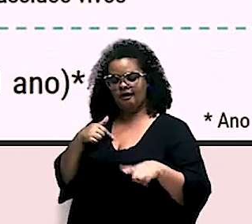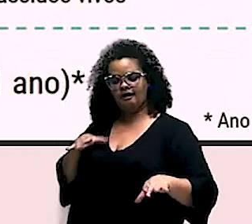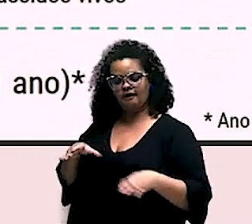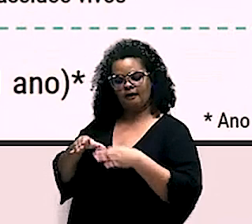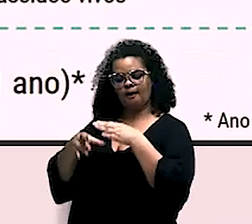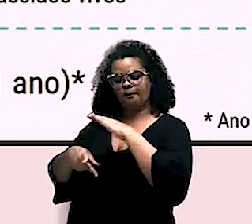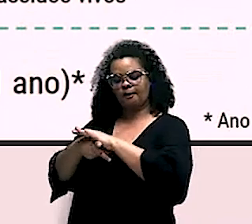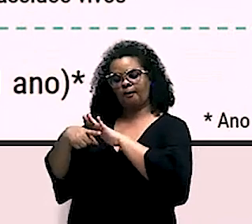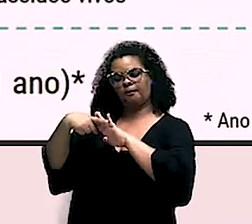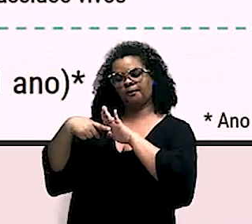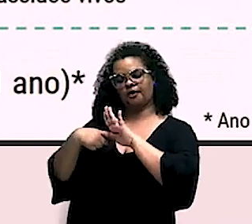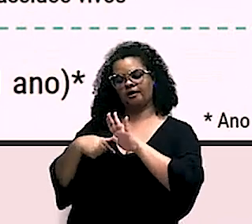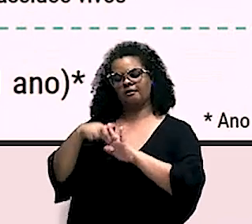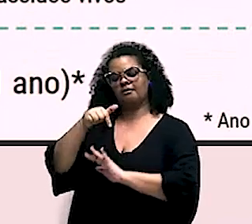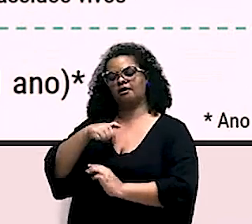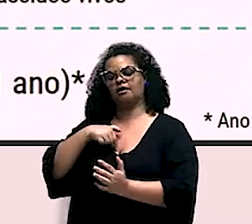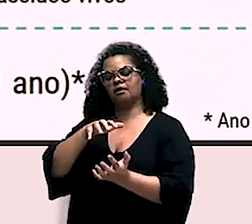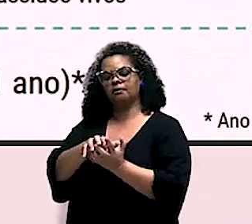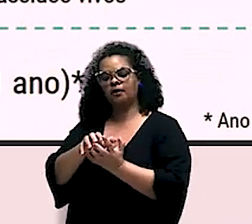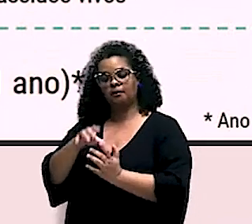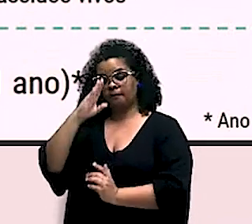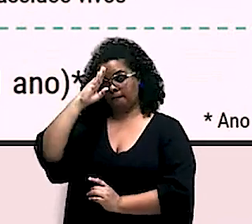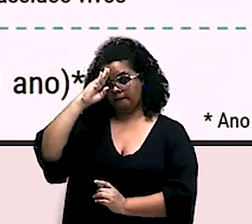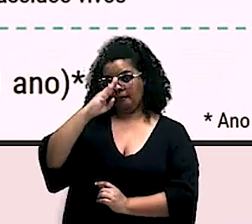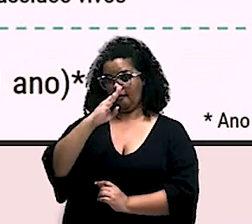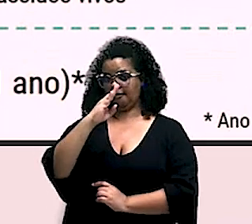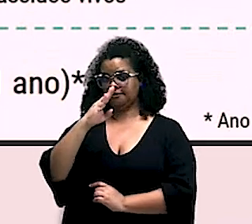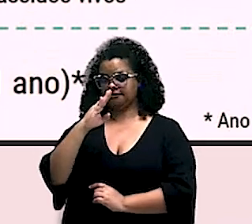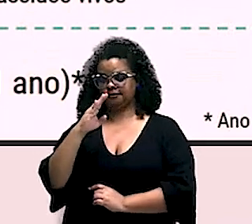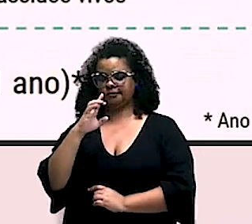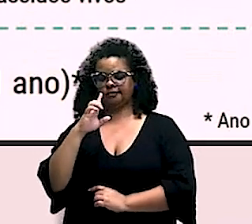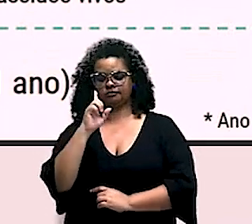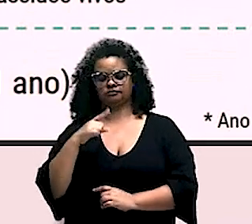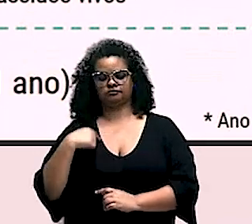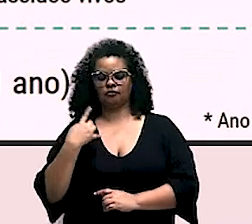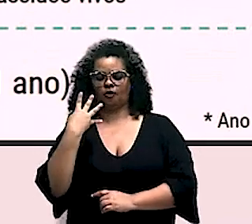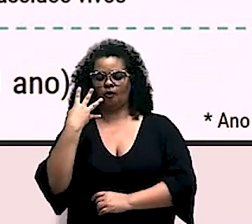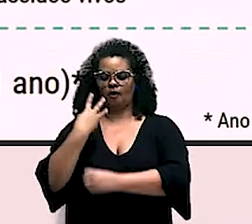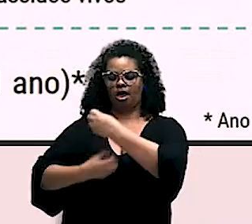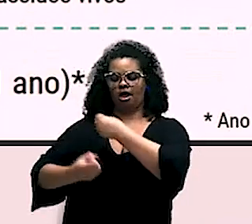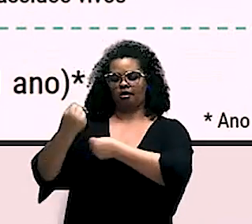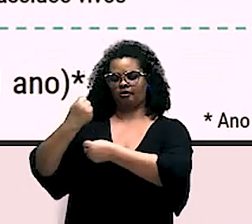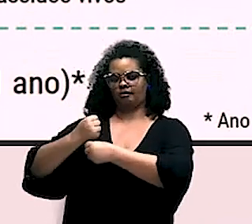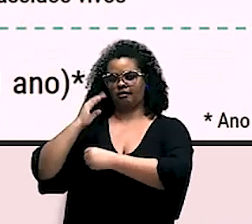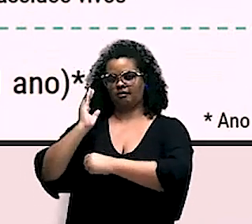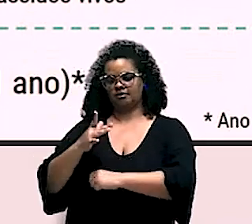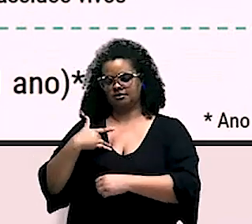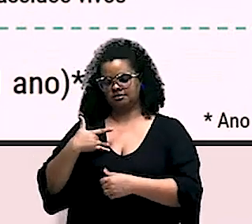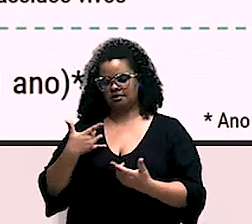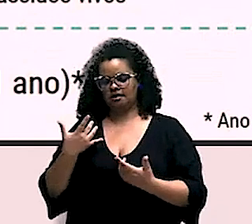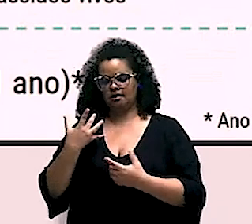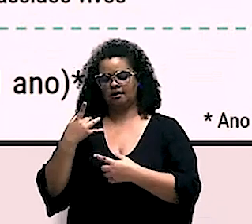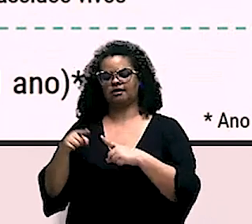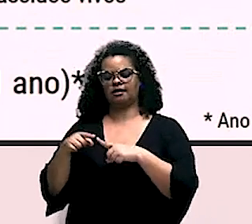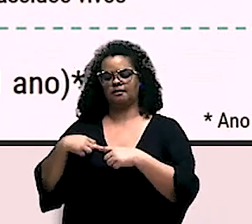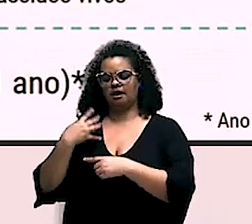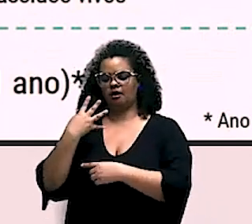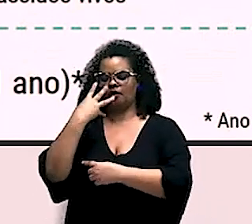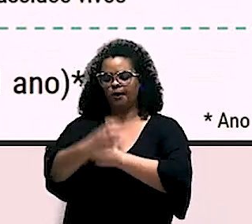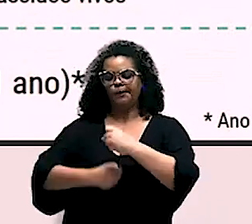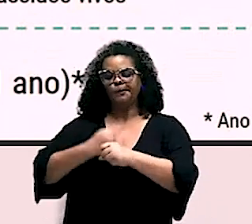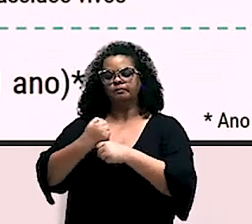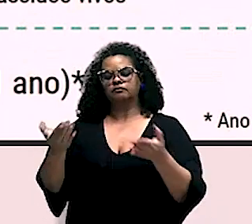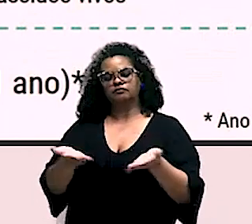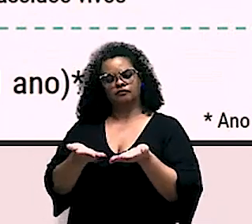do Plano Estadual de Saúde aqui de Pernambuco, né, do quadriênio 2024-2027, quadriênio vigente, tá? E aí,